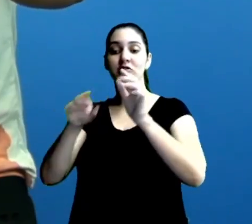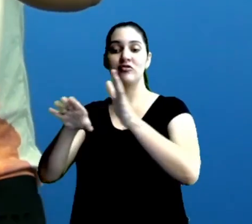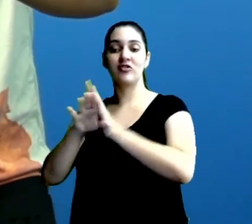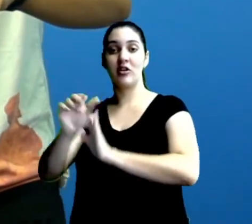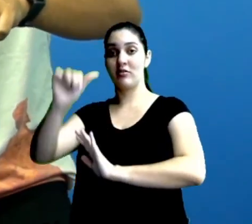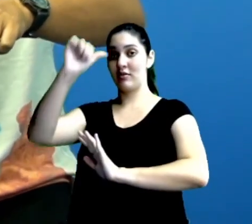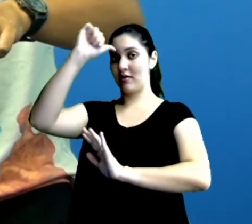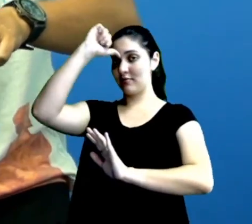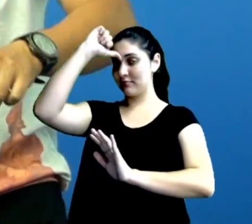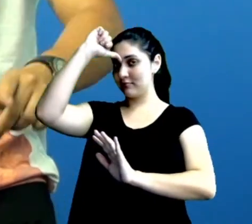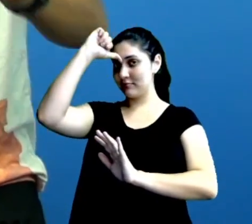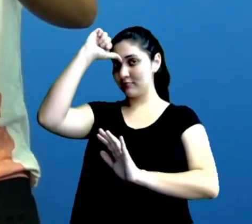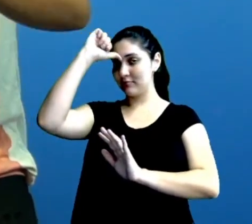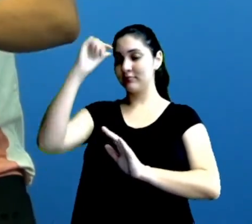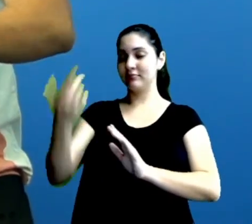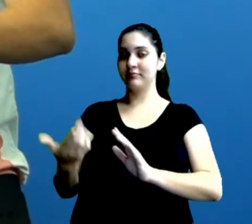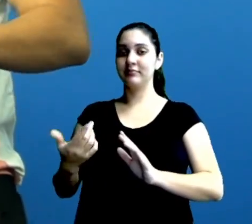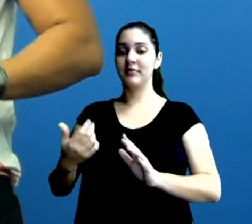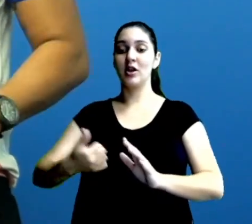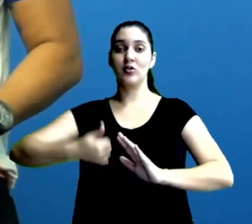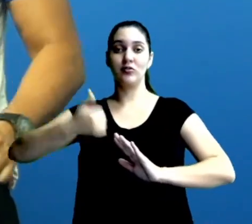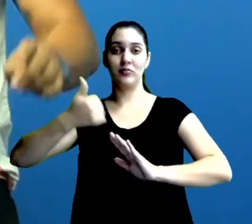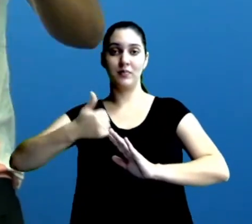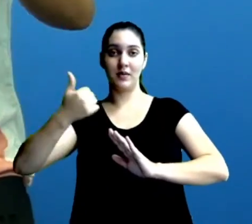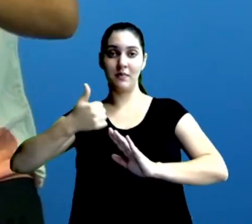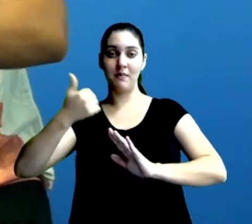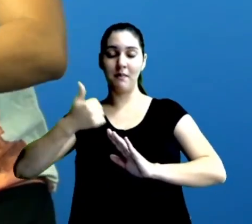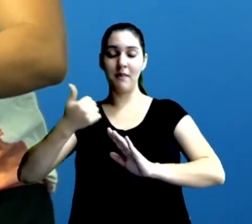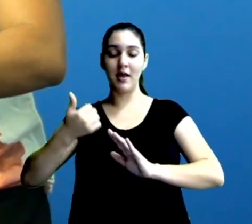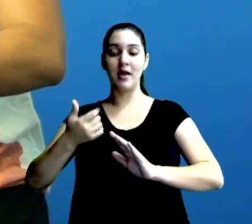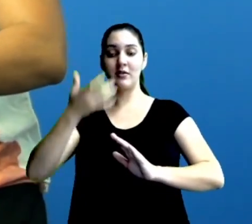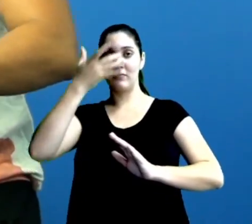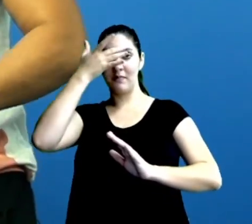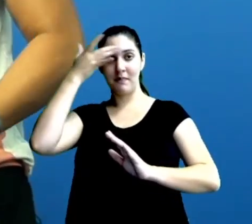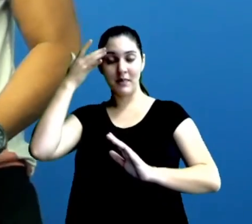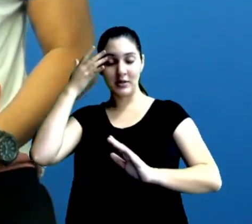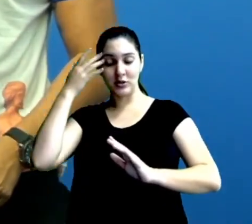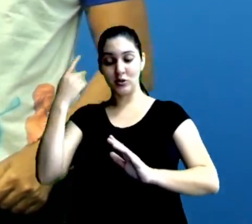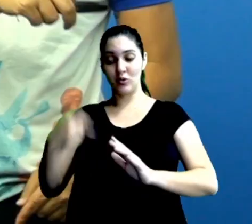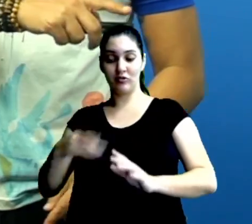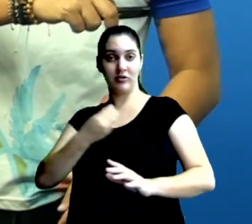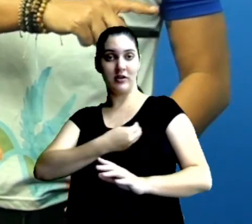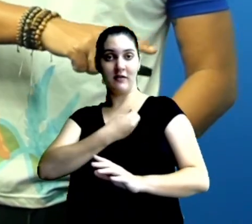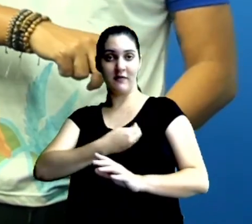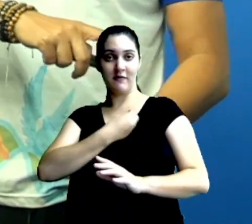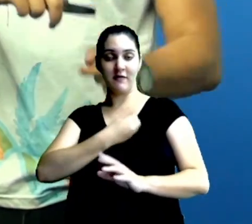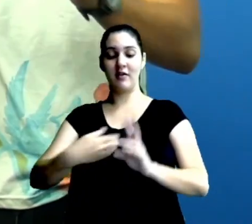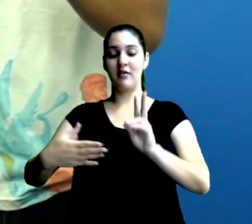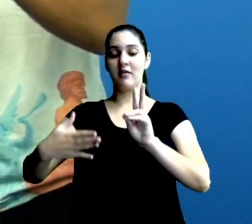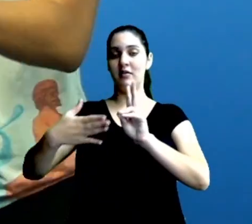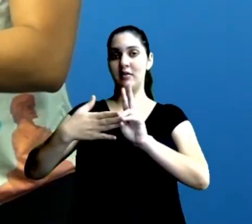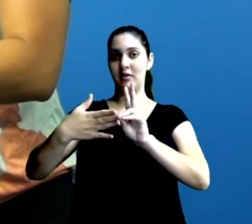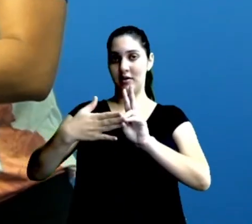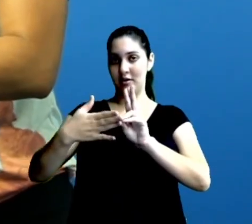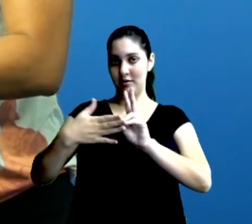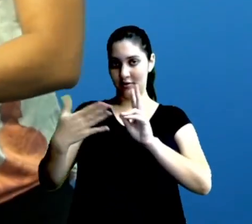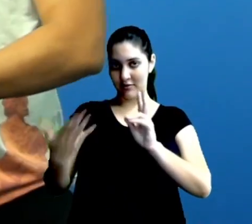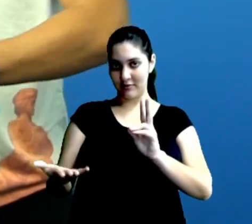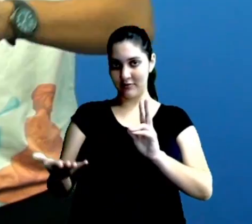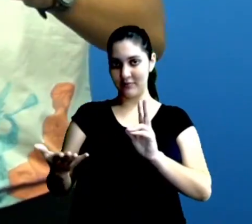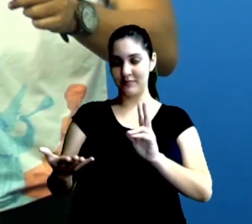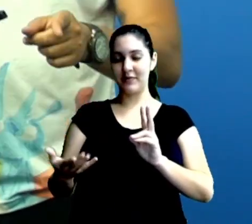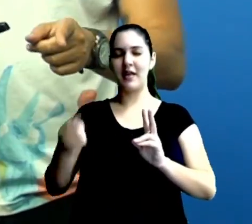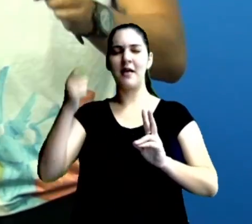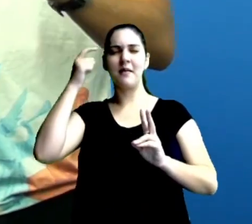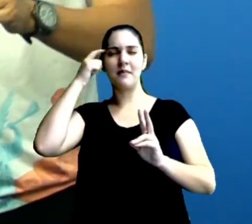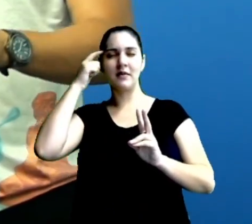sim, pensa que chegou nas Índias. E os primeiros habitantes eles chamam de índios, porque pensou que tinha chegado na Índia.